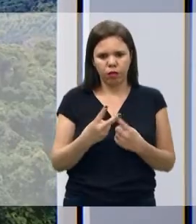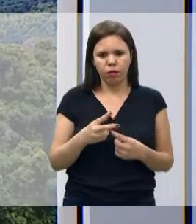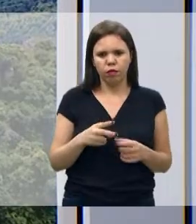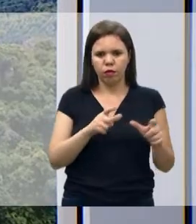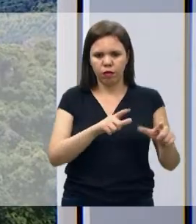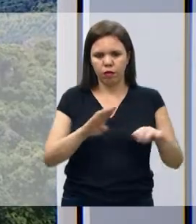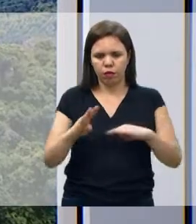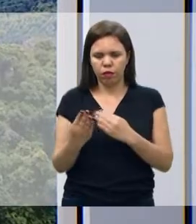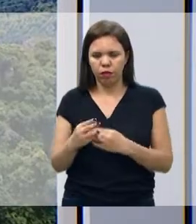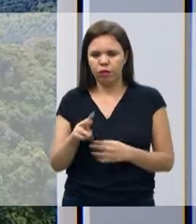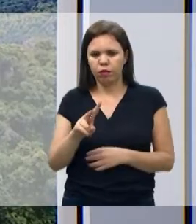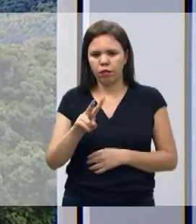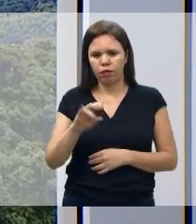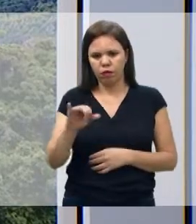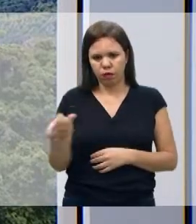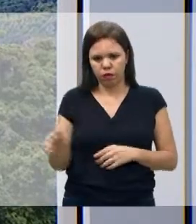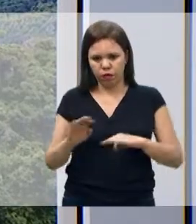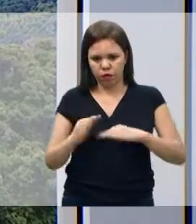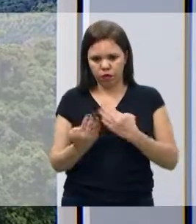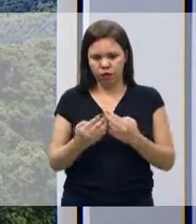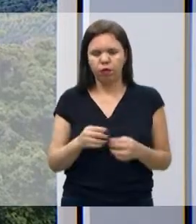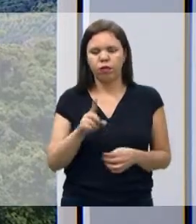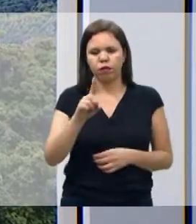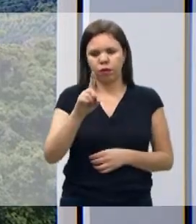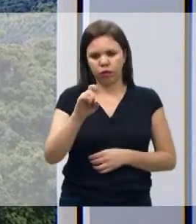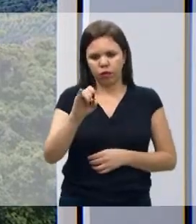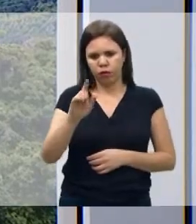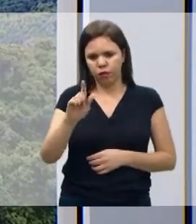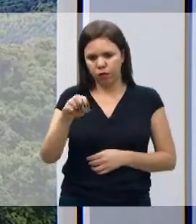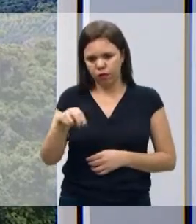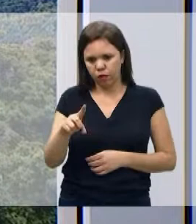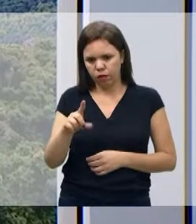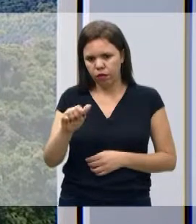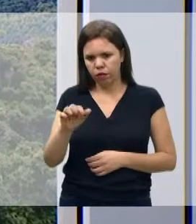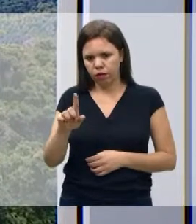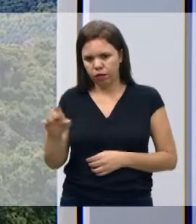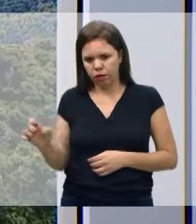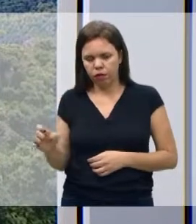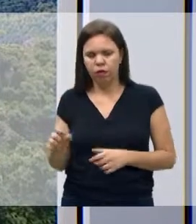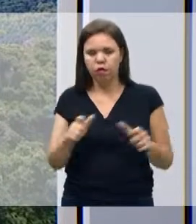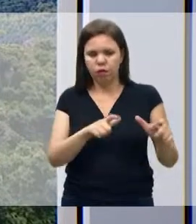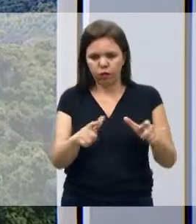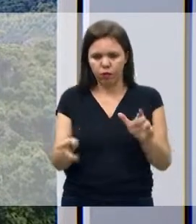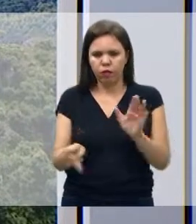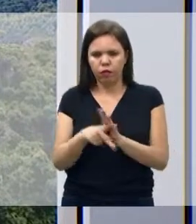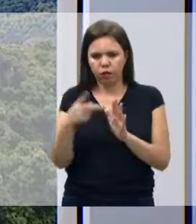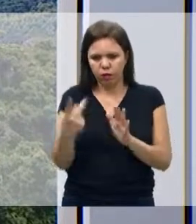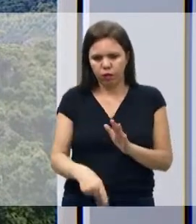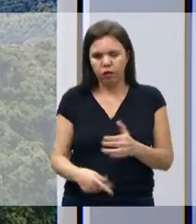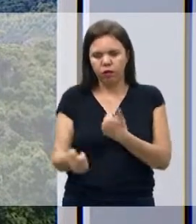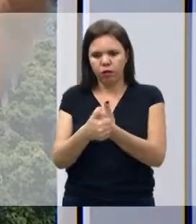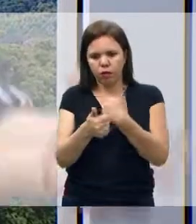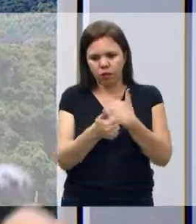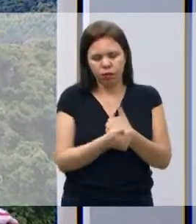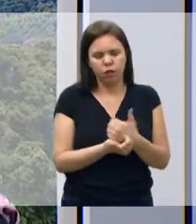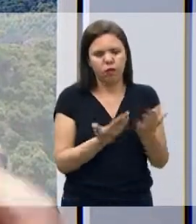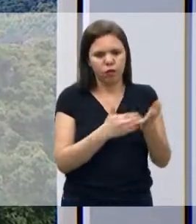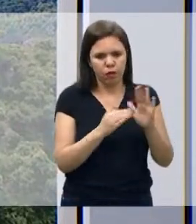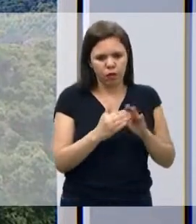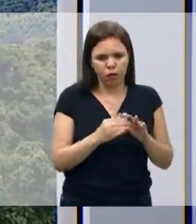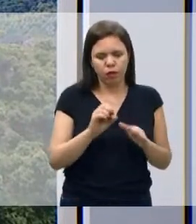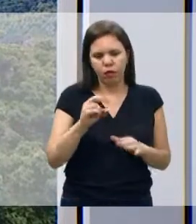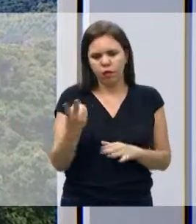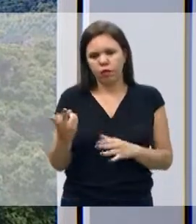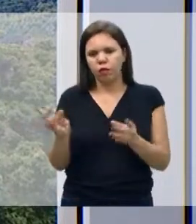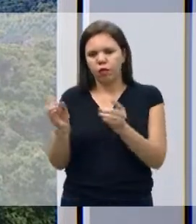da Vila Dignidade, ela ser num ambiente que já propicie esse encontro, próximo de uma creche, próximo de um